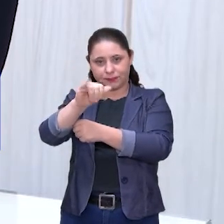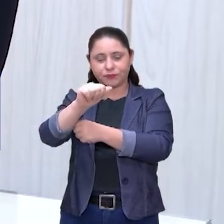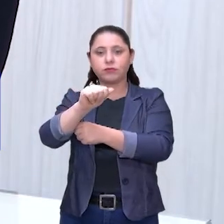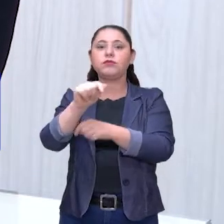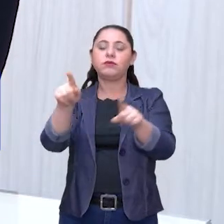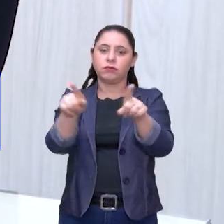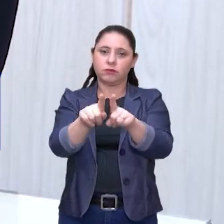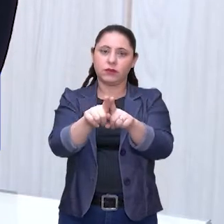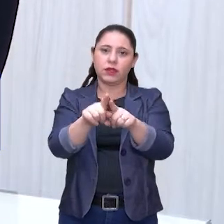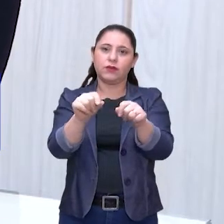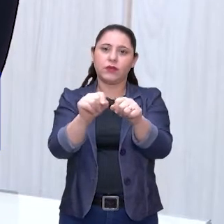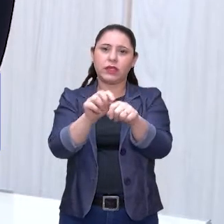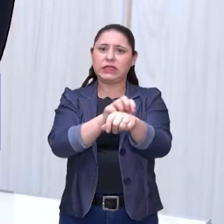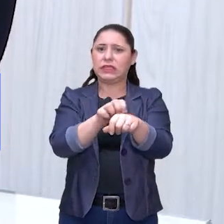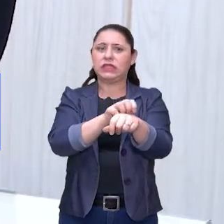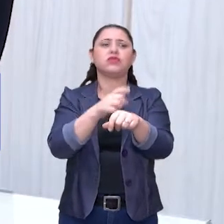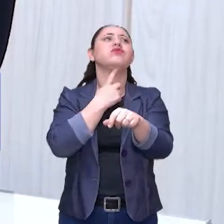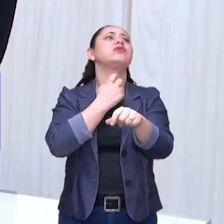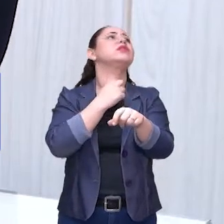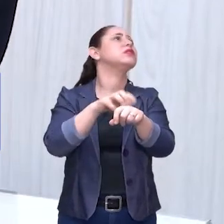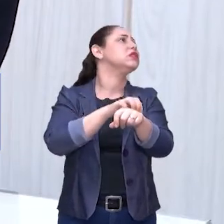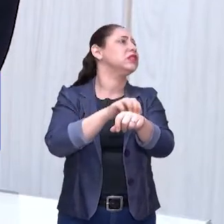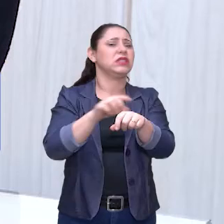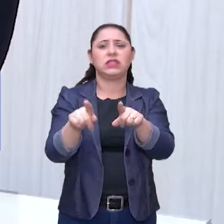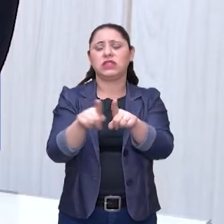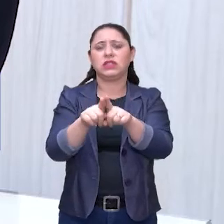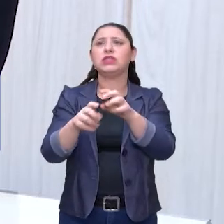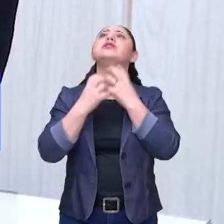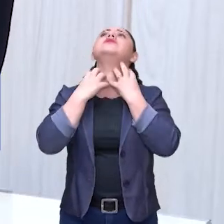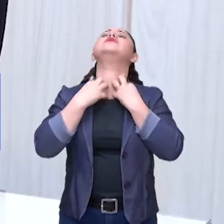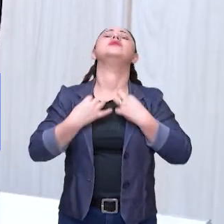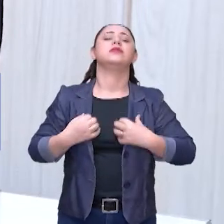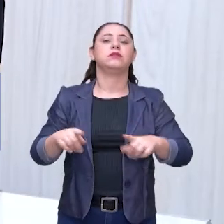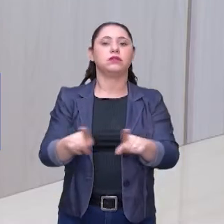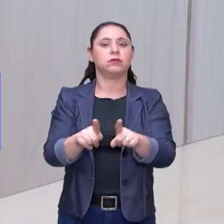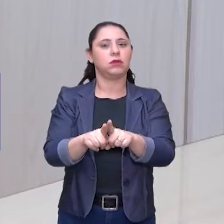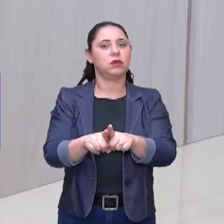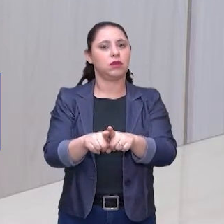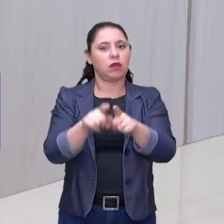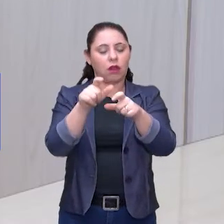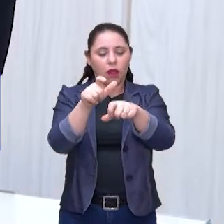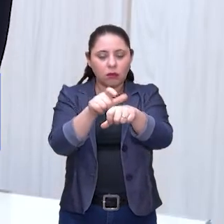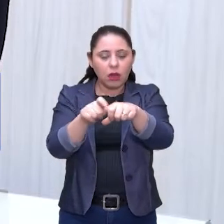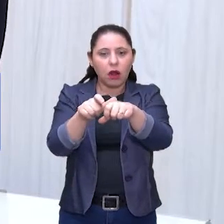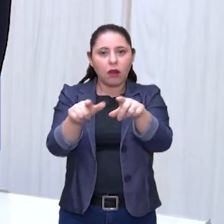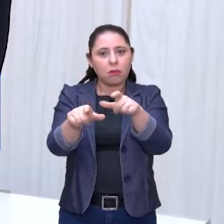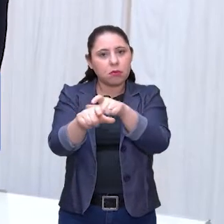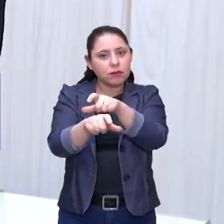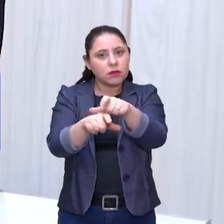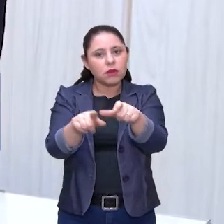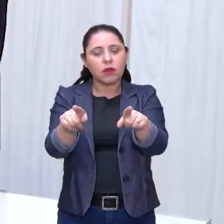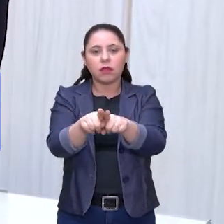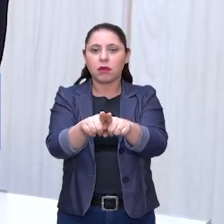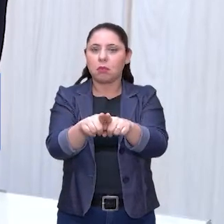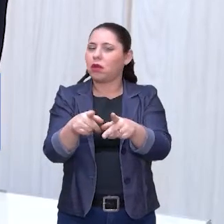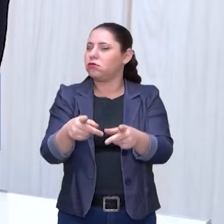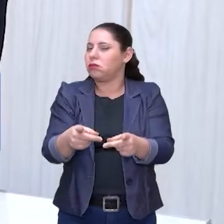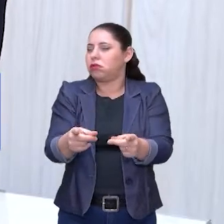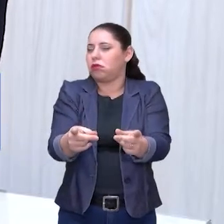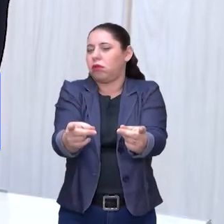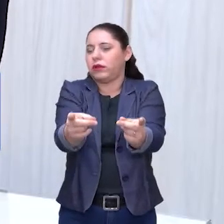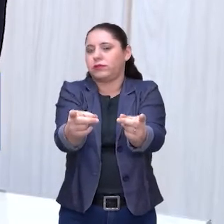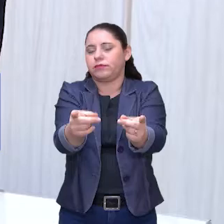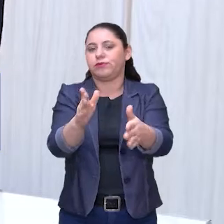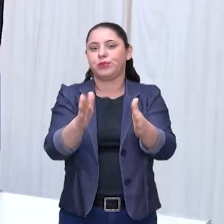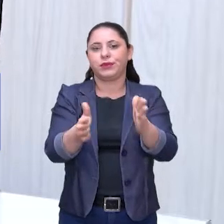que tem a histamina, que é a substância que dá essa vontade de coçar, né? E essa lesão, ela